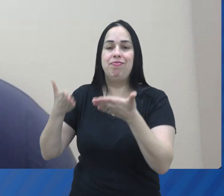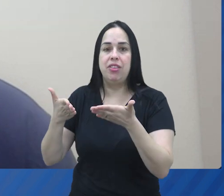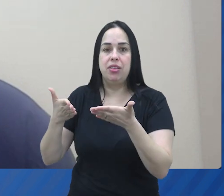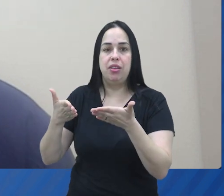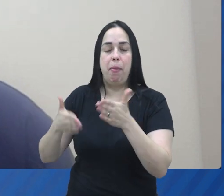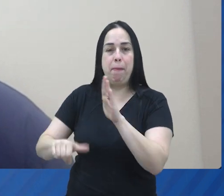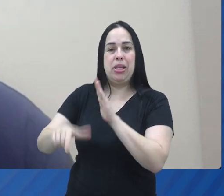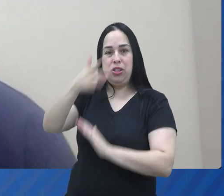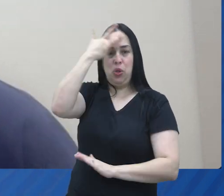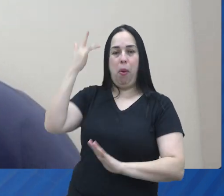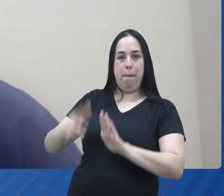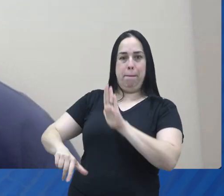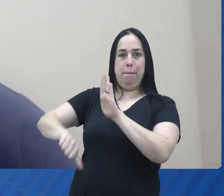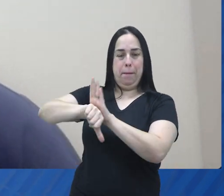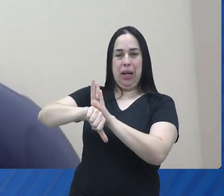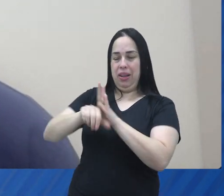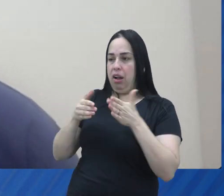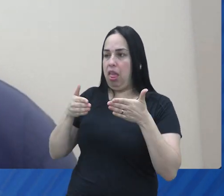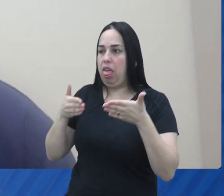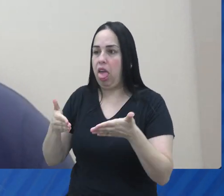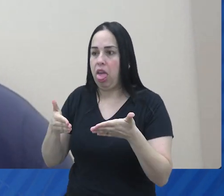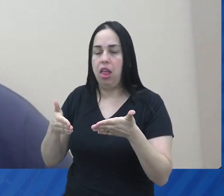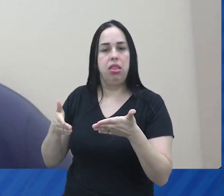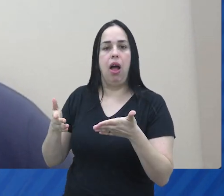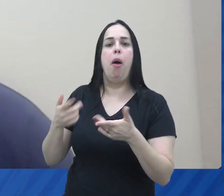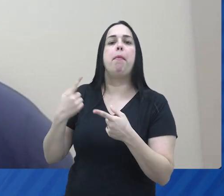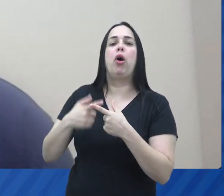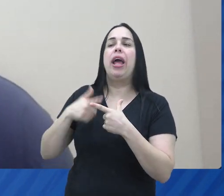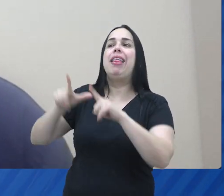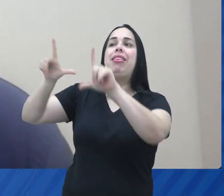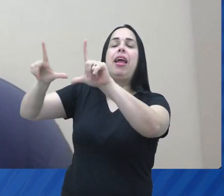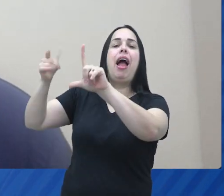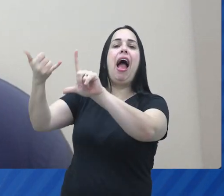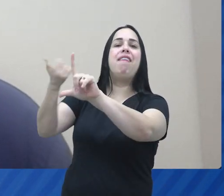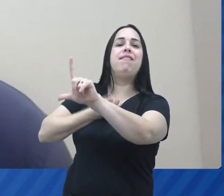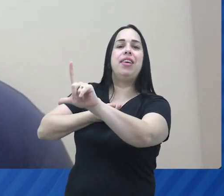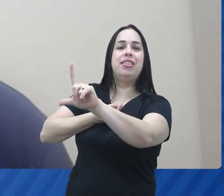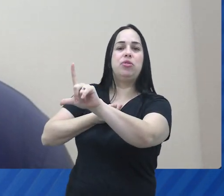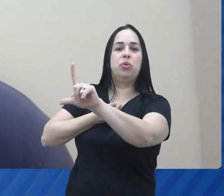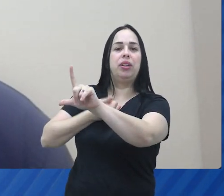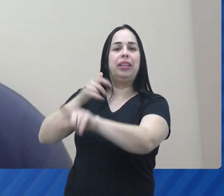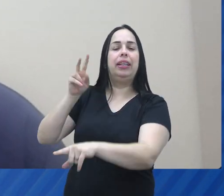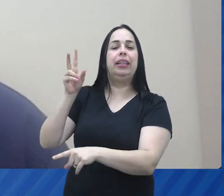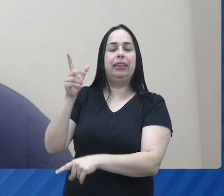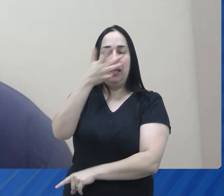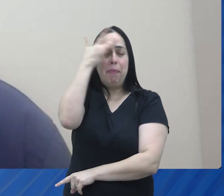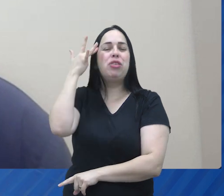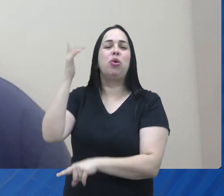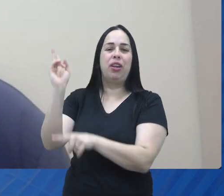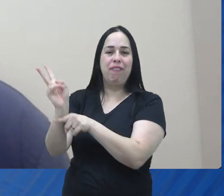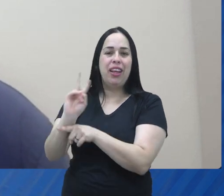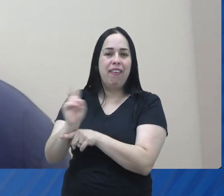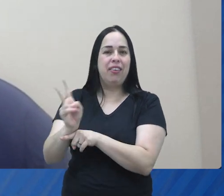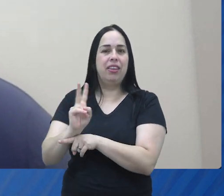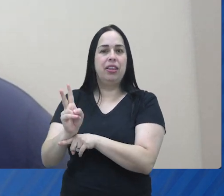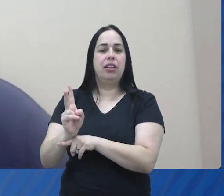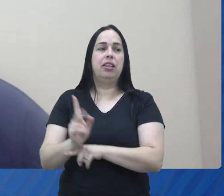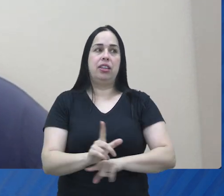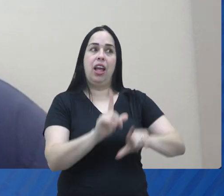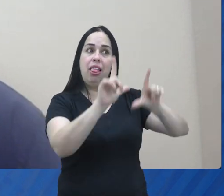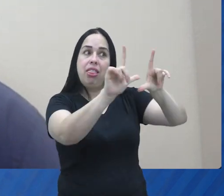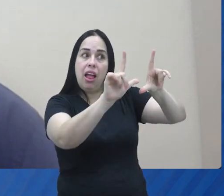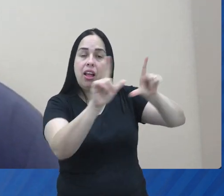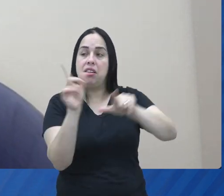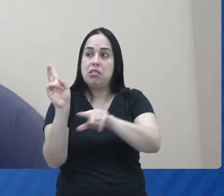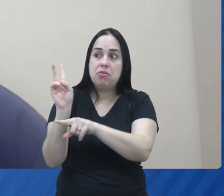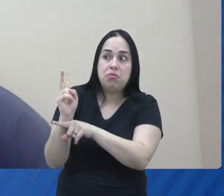não vão para esses locais porque lá tem uma comunidade vigilante. Então, esses locais, de alguma forma, são sinalizados, não